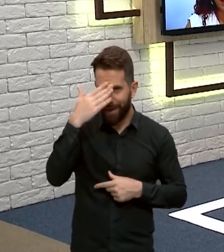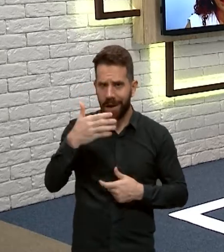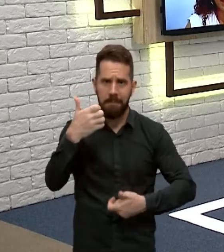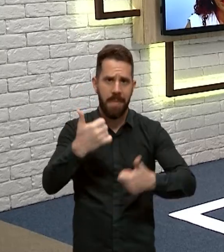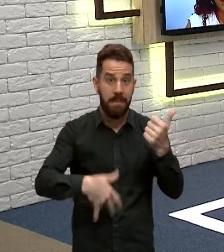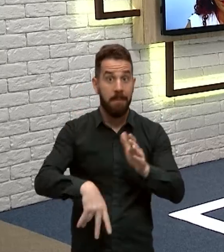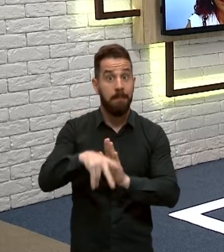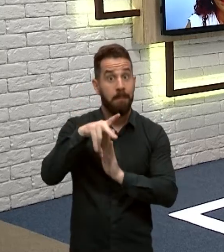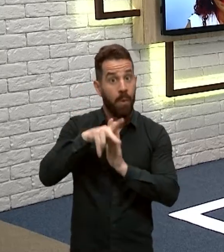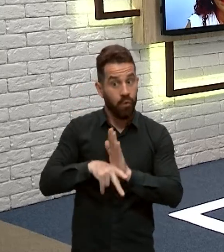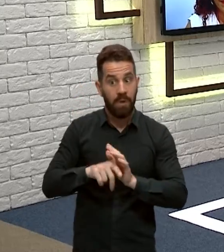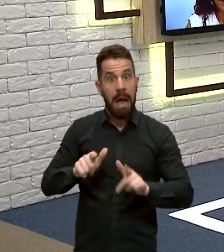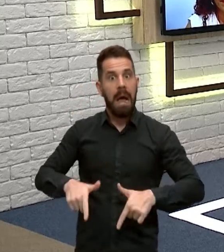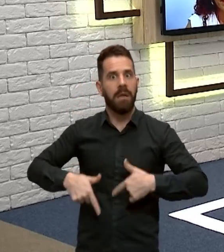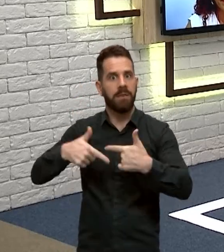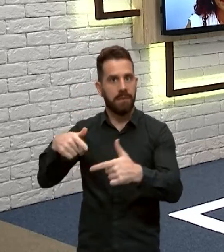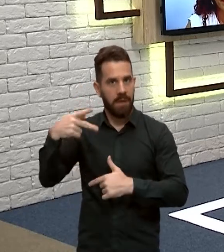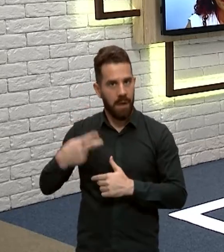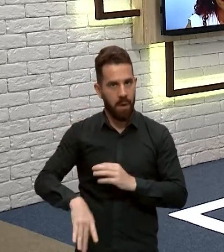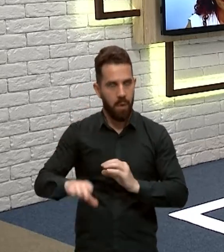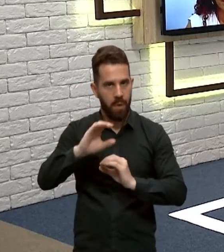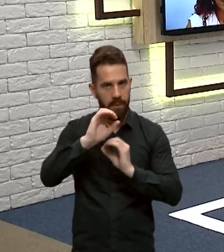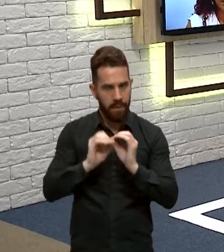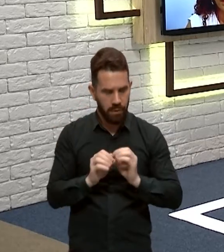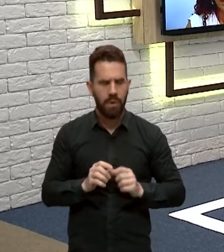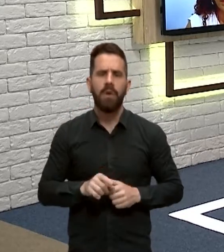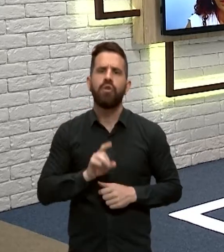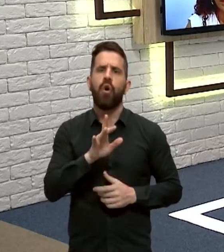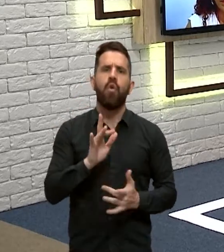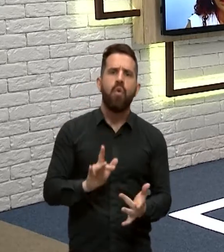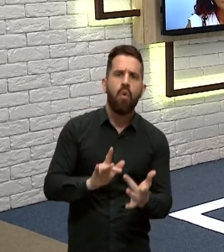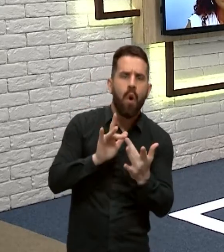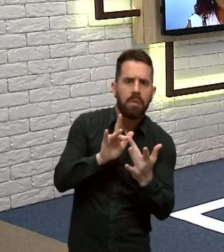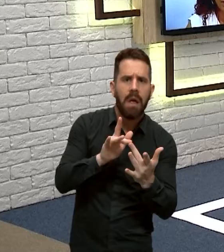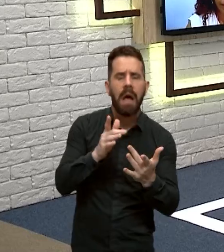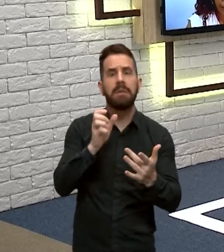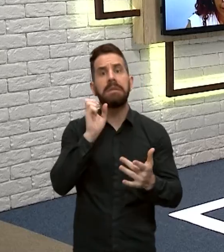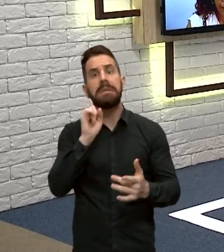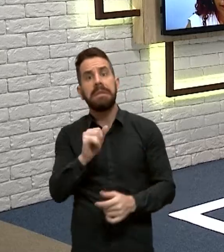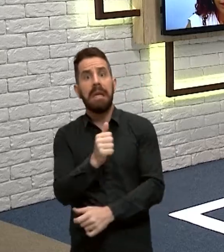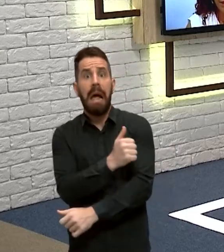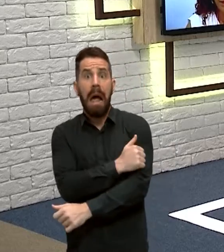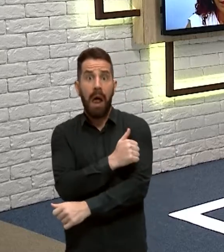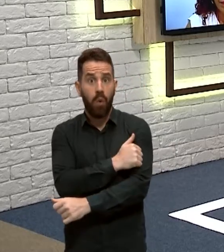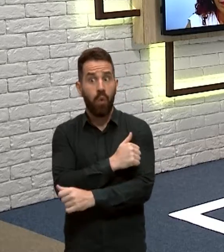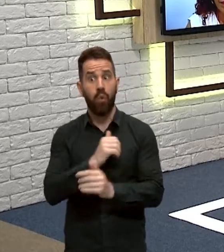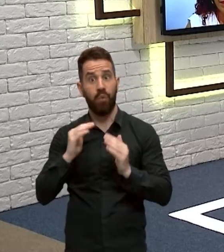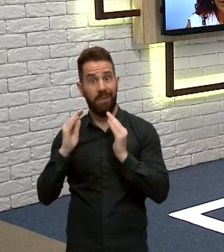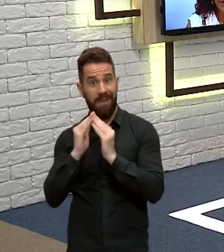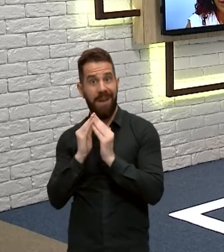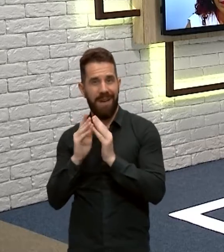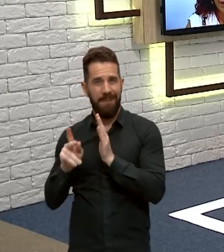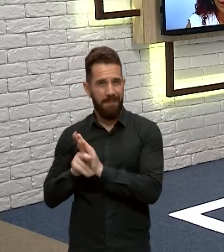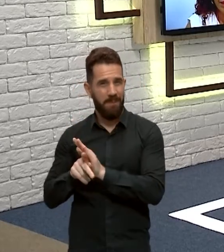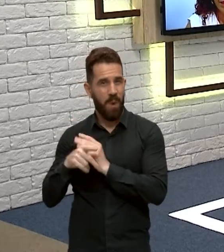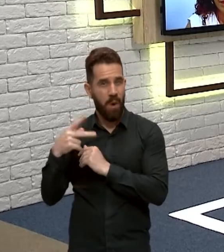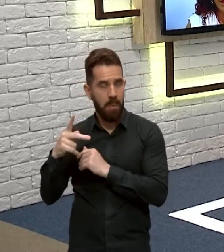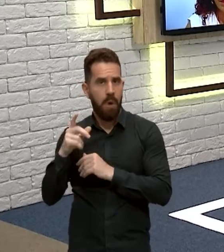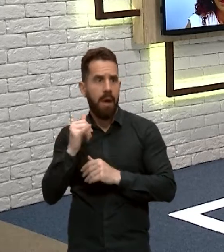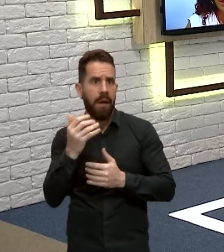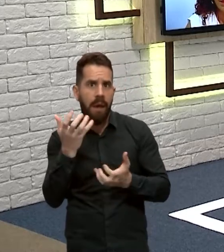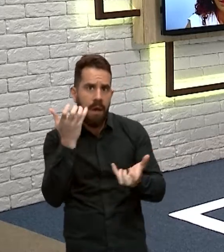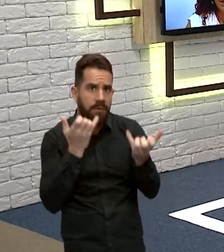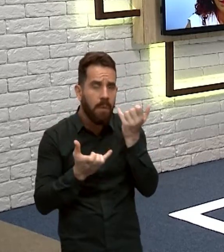dessa ação tão interessante. E queria que você deixasse para a gente só um contato. Se o estudante da casa quiser ter alguma informação, quiser